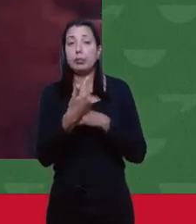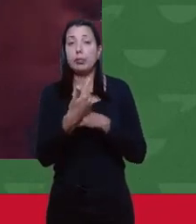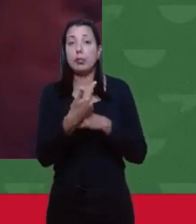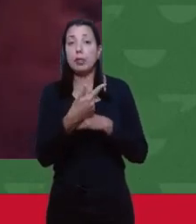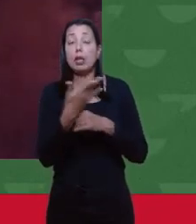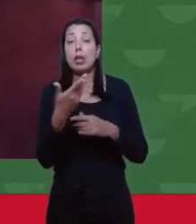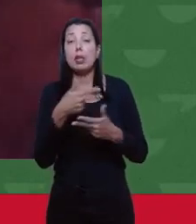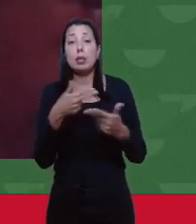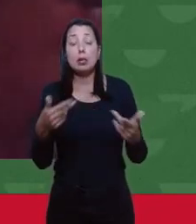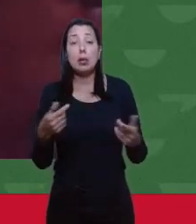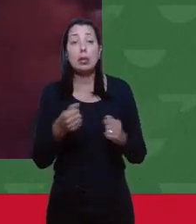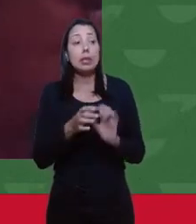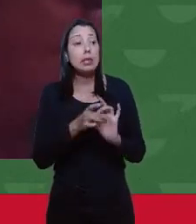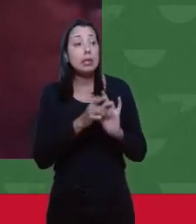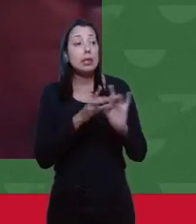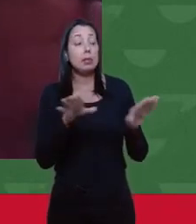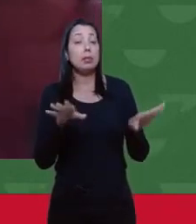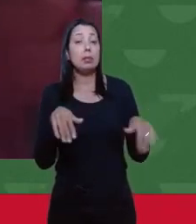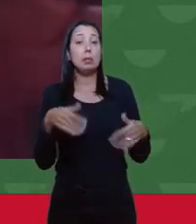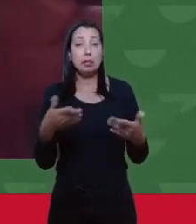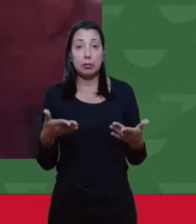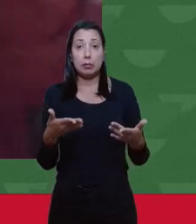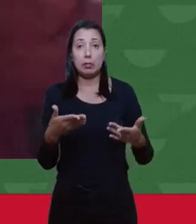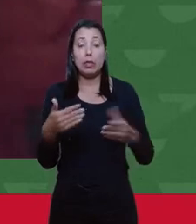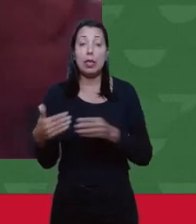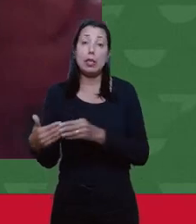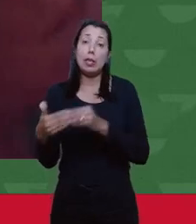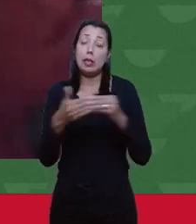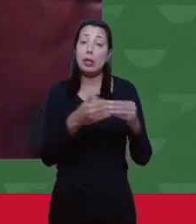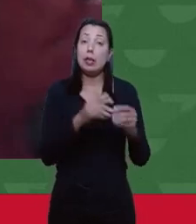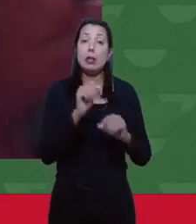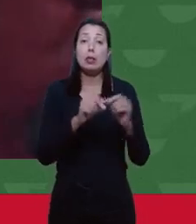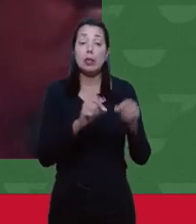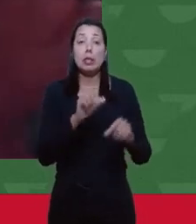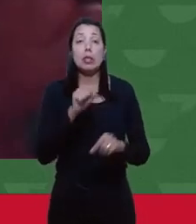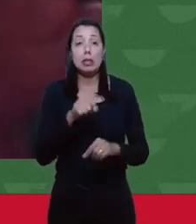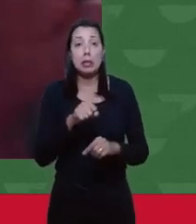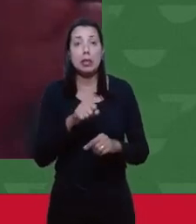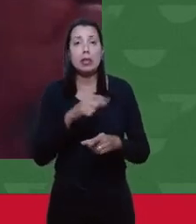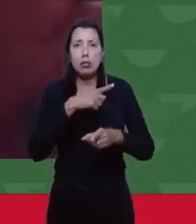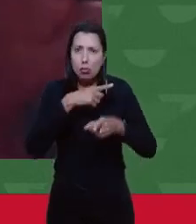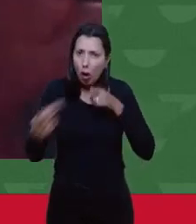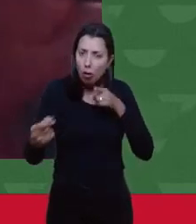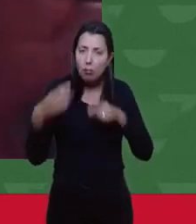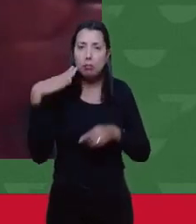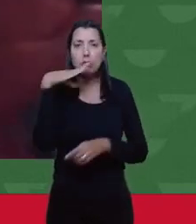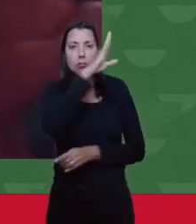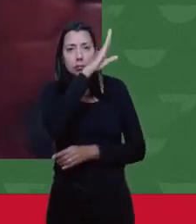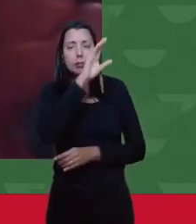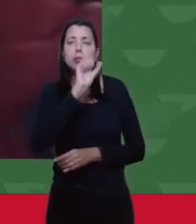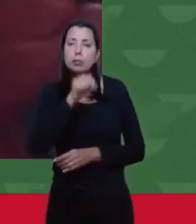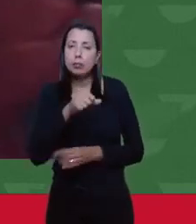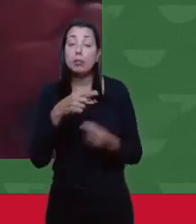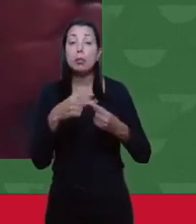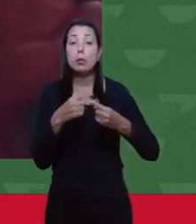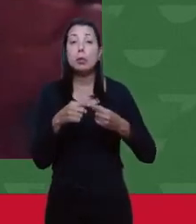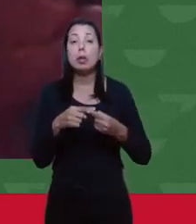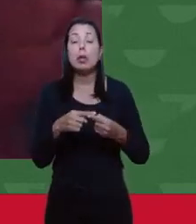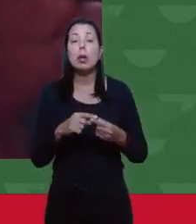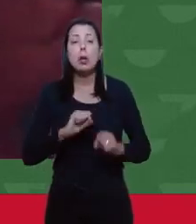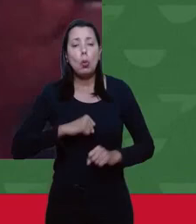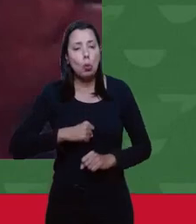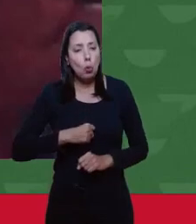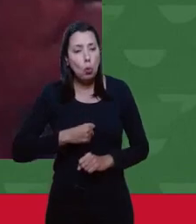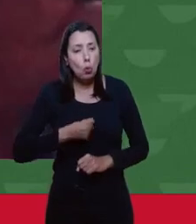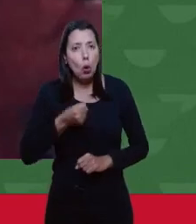essa causa, que é libertária, ela carrega consigo, sim, um fora Bolsonaro. Porque o